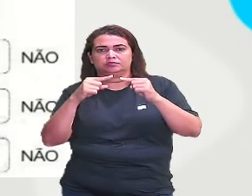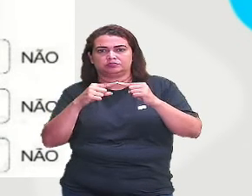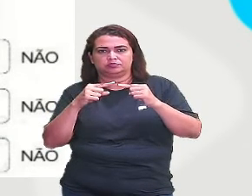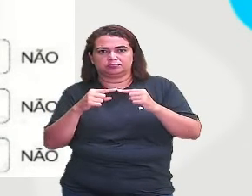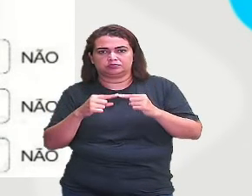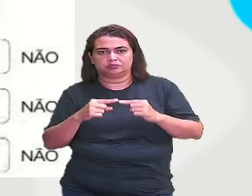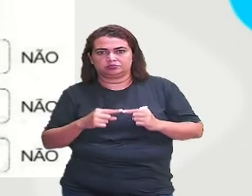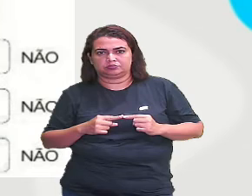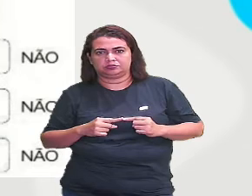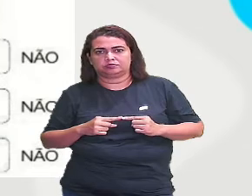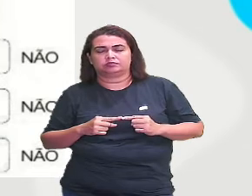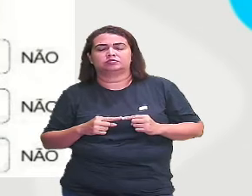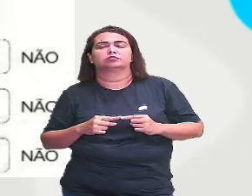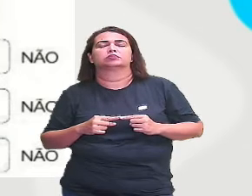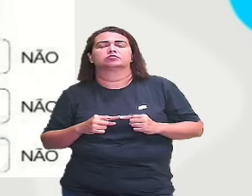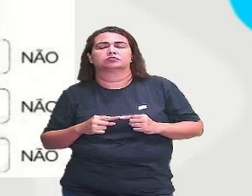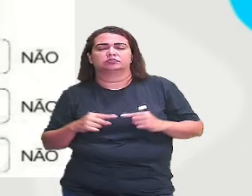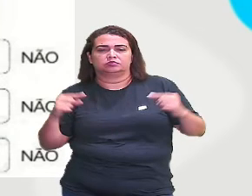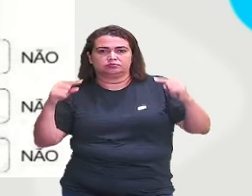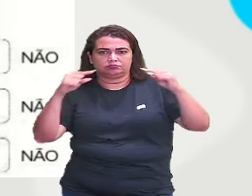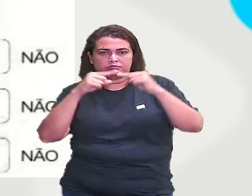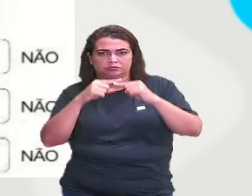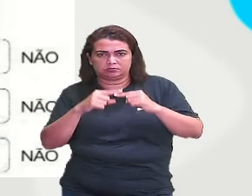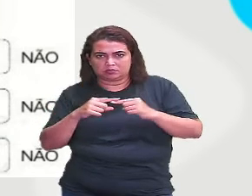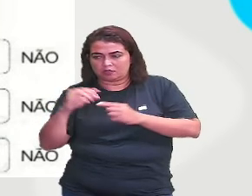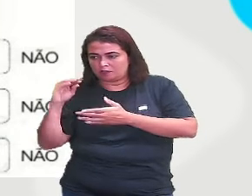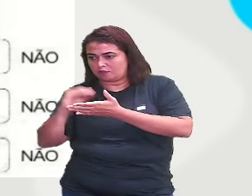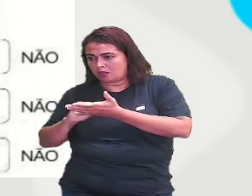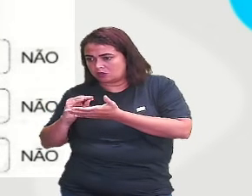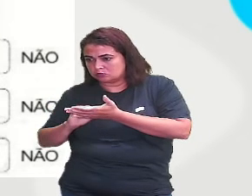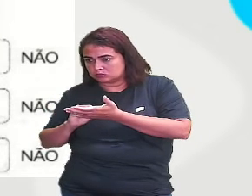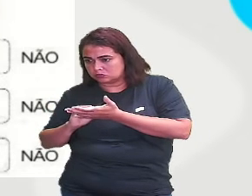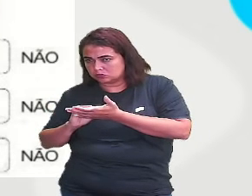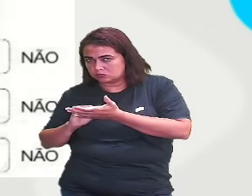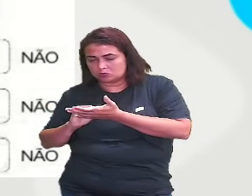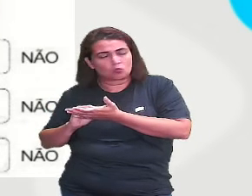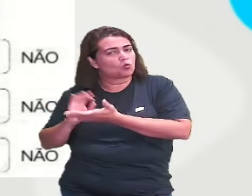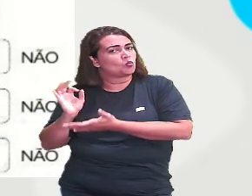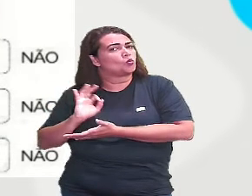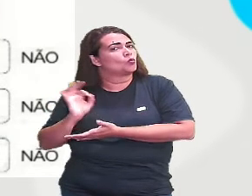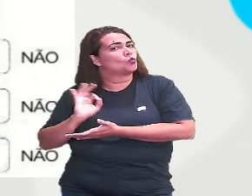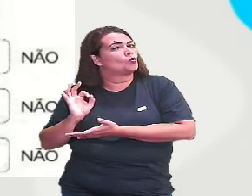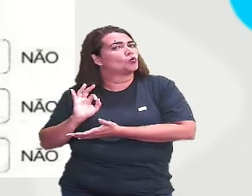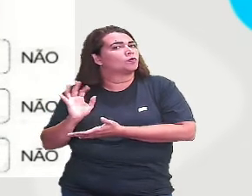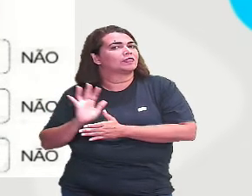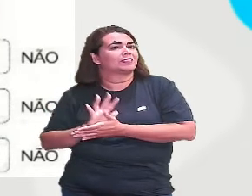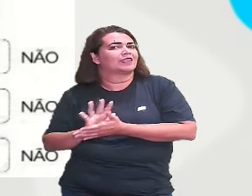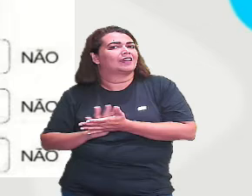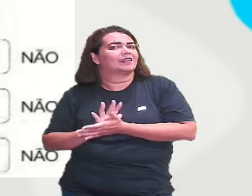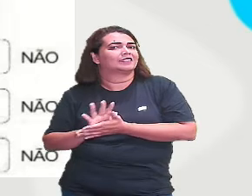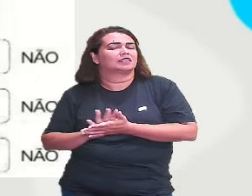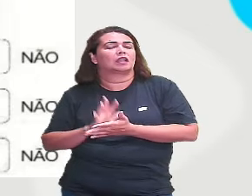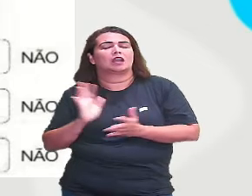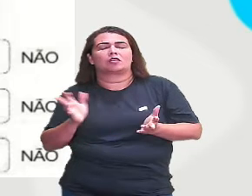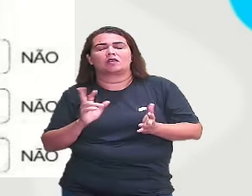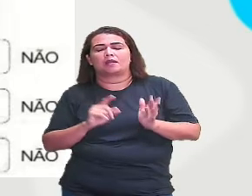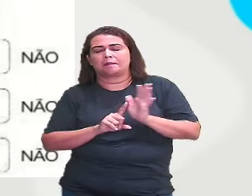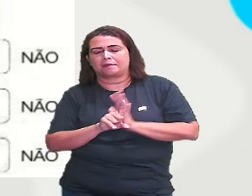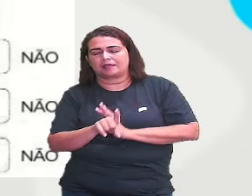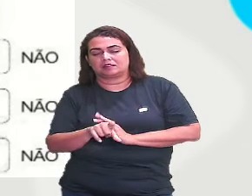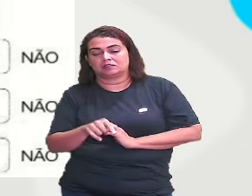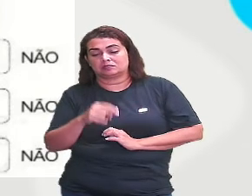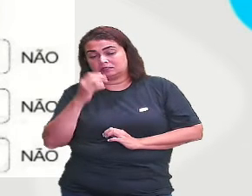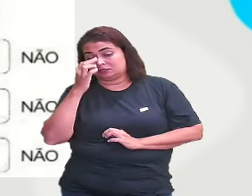o outro e a gente viu que não sobrou nem criança nem carrinho, tá certo? Agora vamos lá responder as perguntas que tem